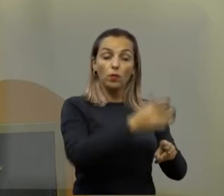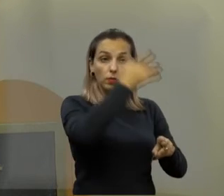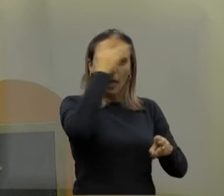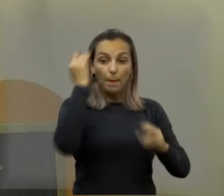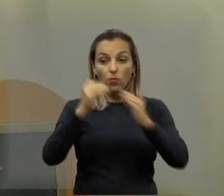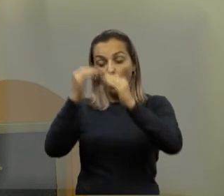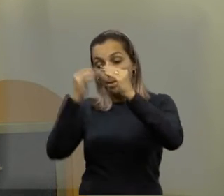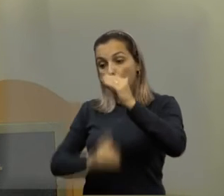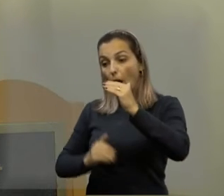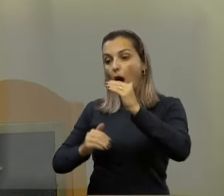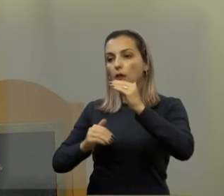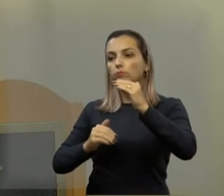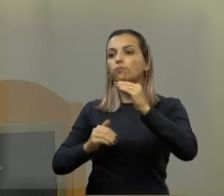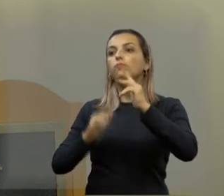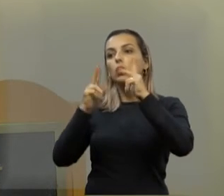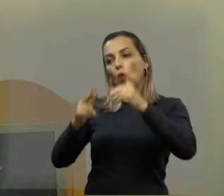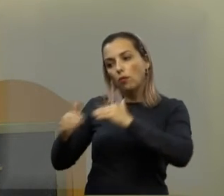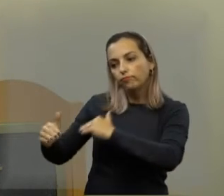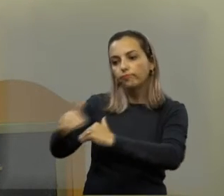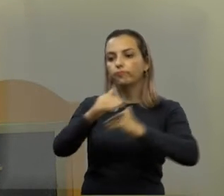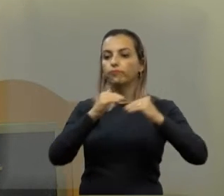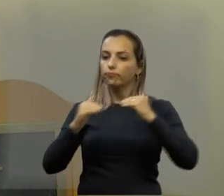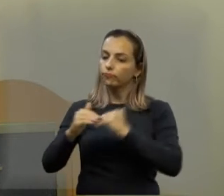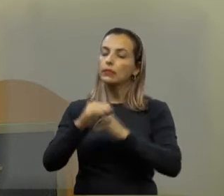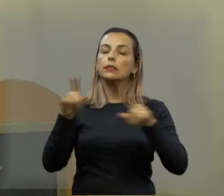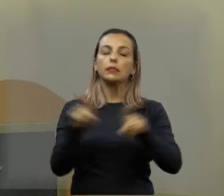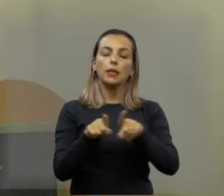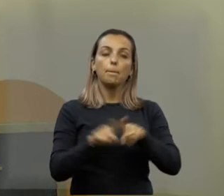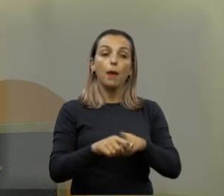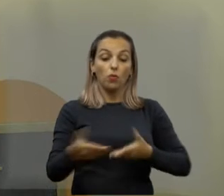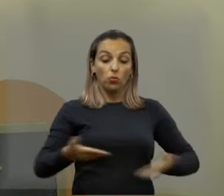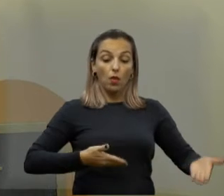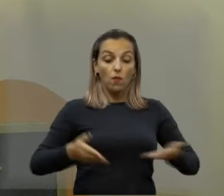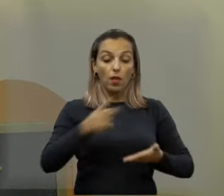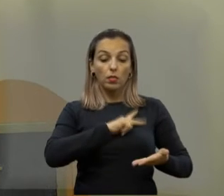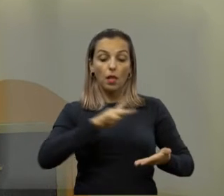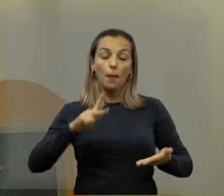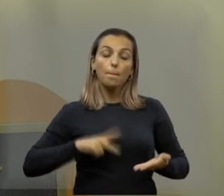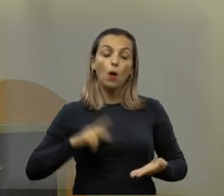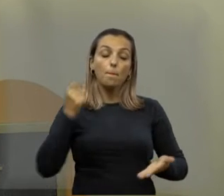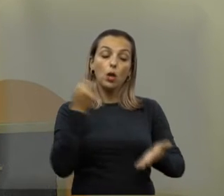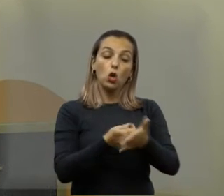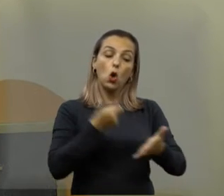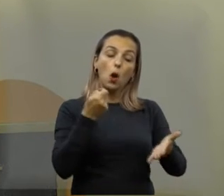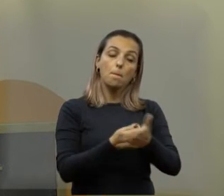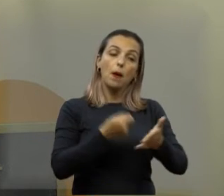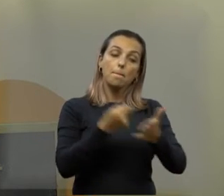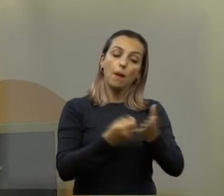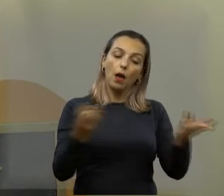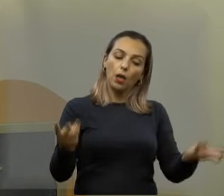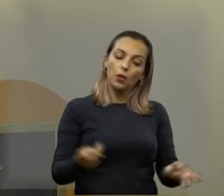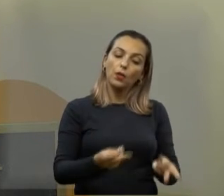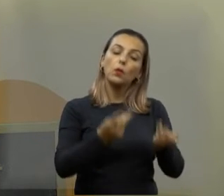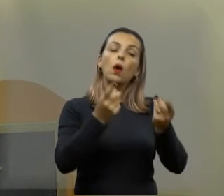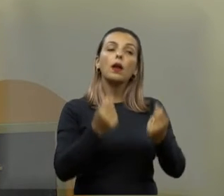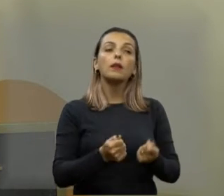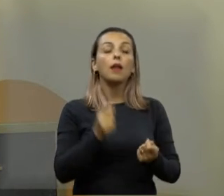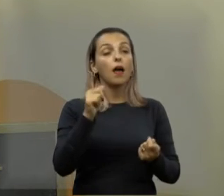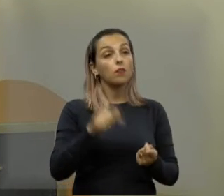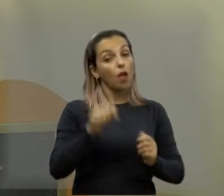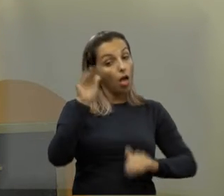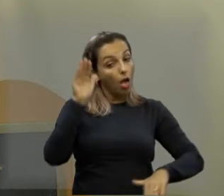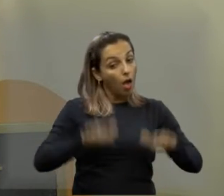suas desigualdades então no serviço público que é sempre nos cobrado a excelência a qualidade